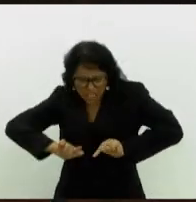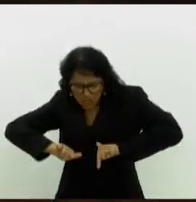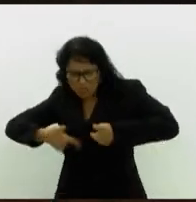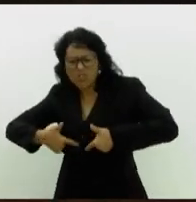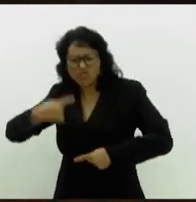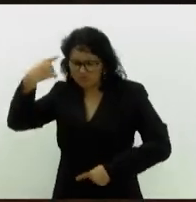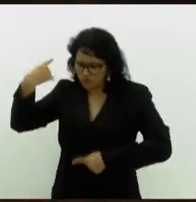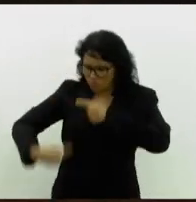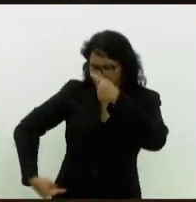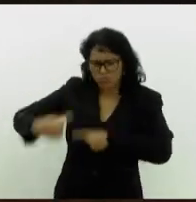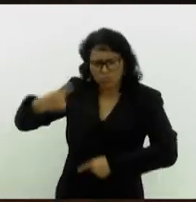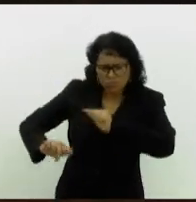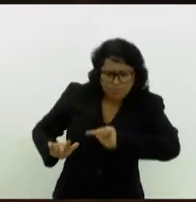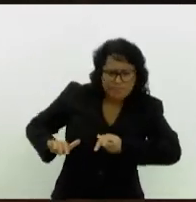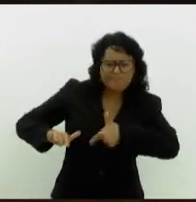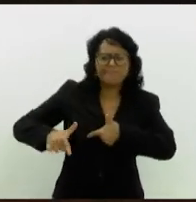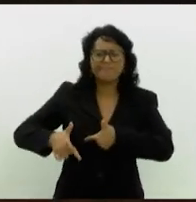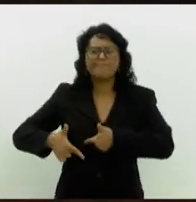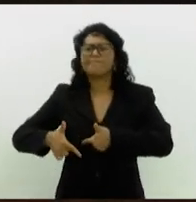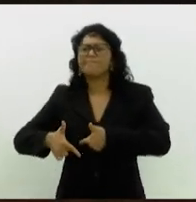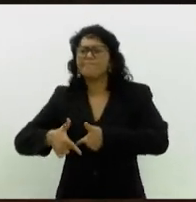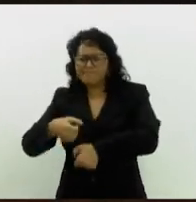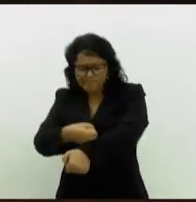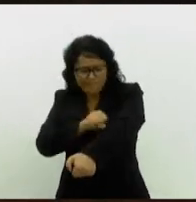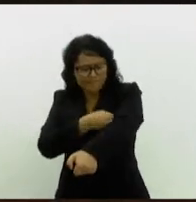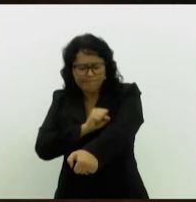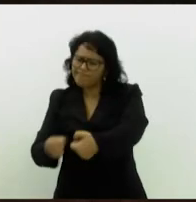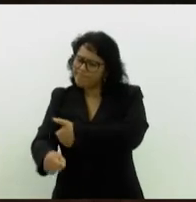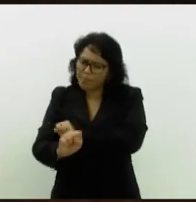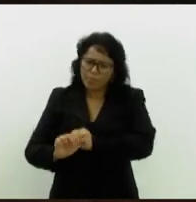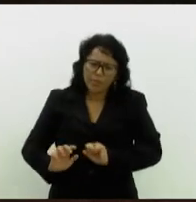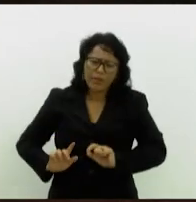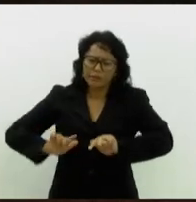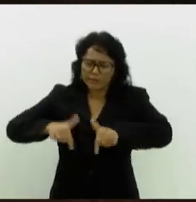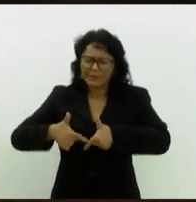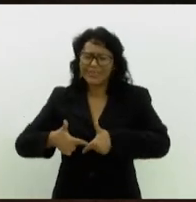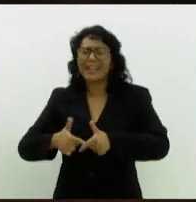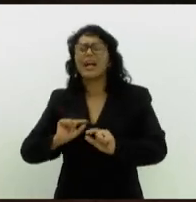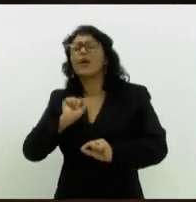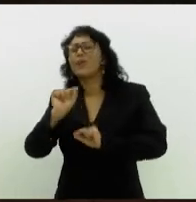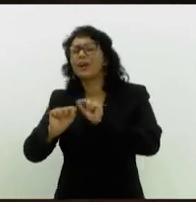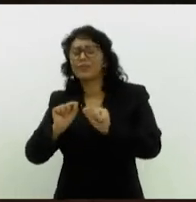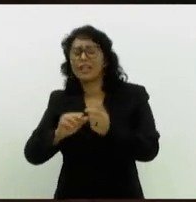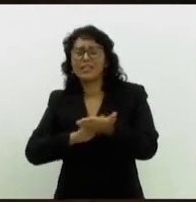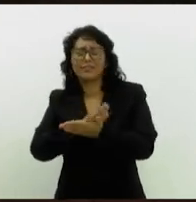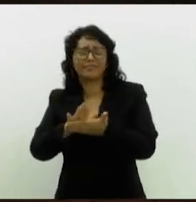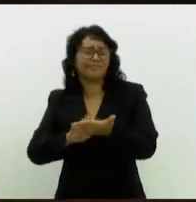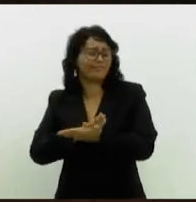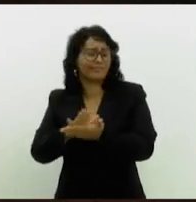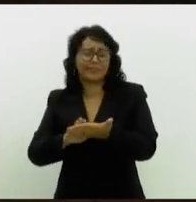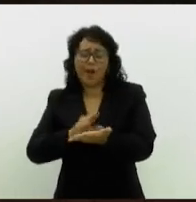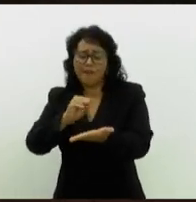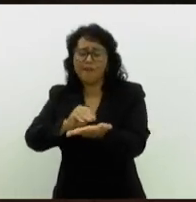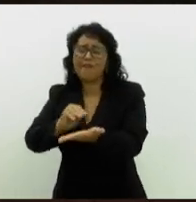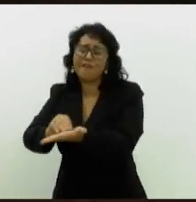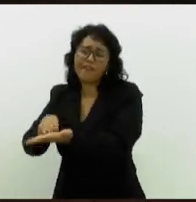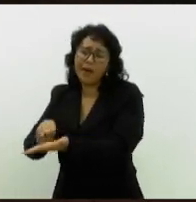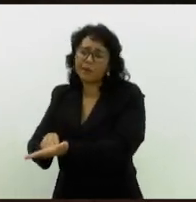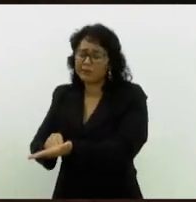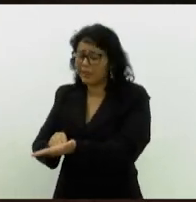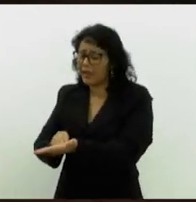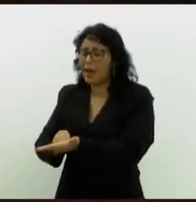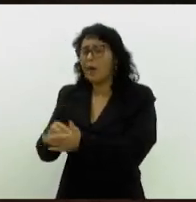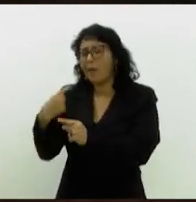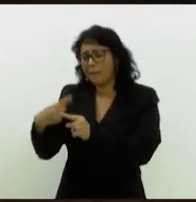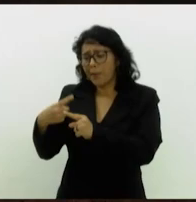vontade política as coisas acontecem e a ausência de vontade política por parte do governador só